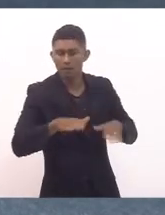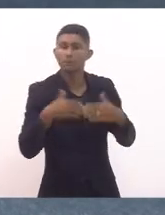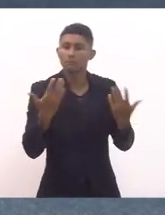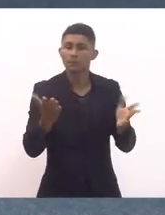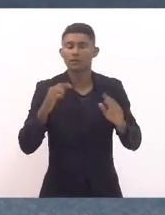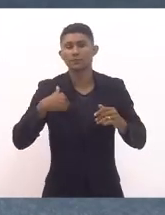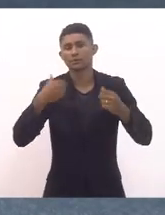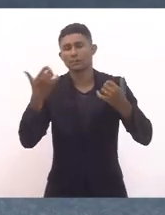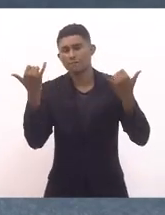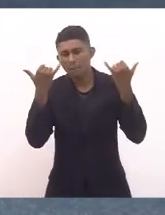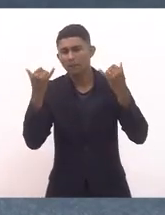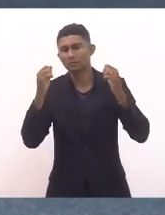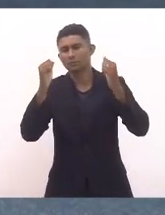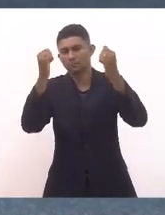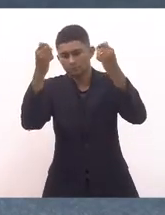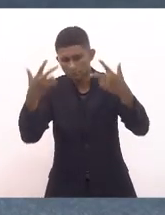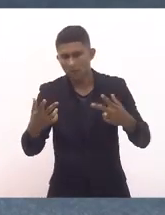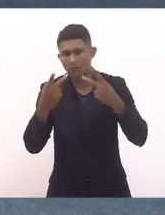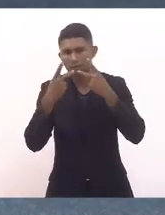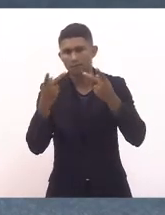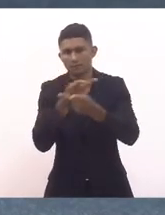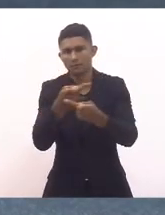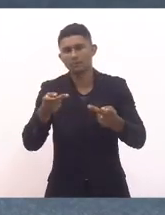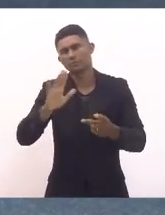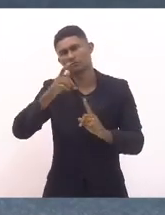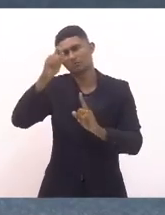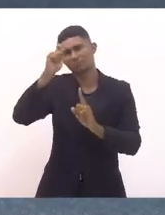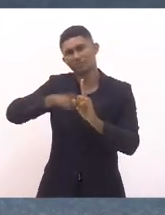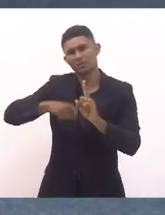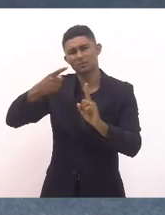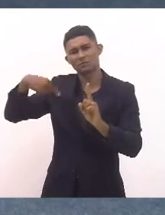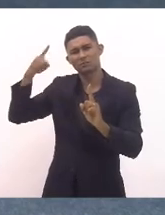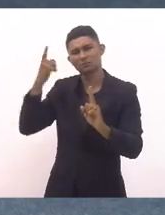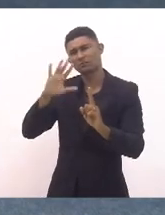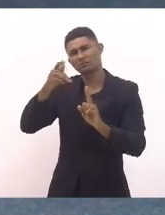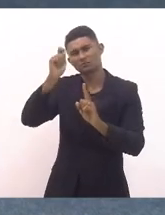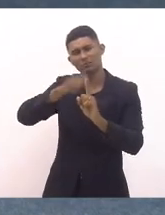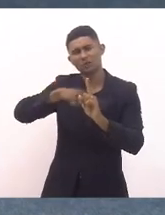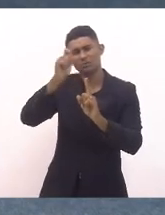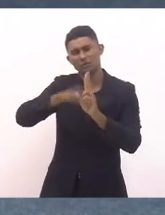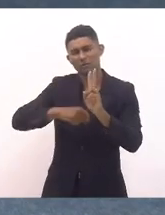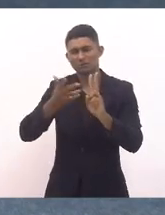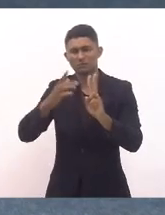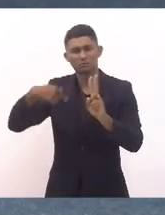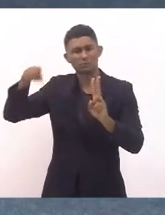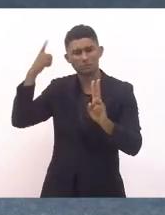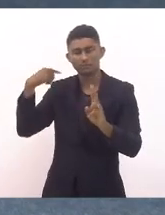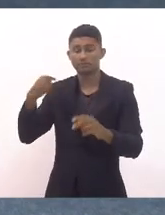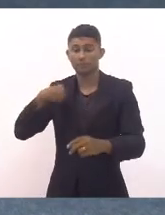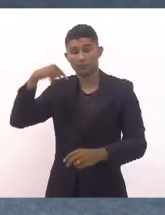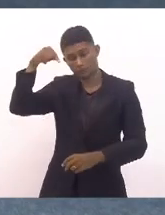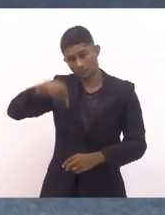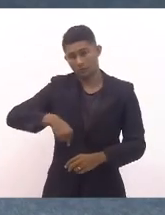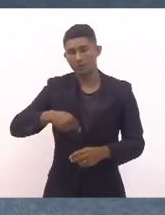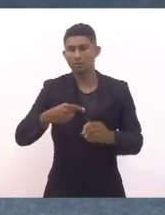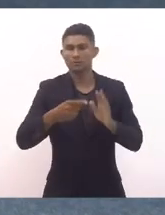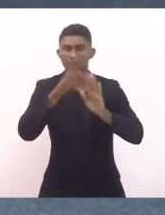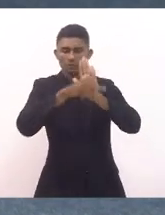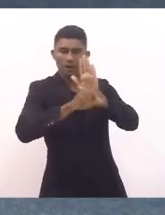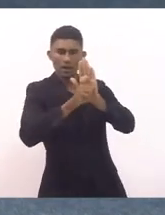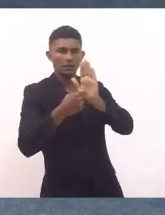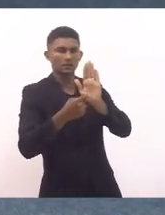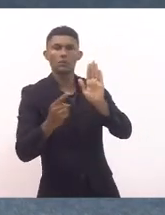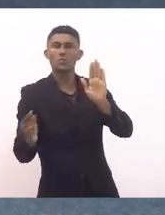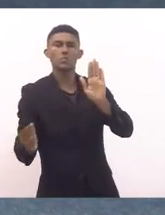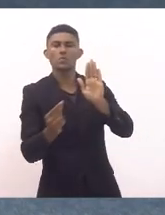a informação de que há um mês e pouco, ou mais de 2 meses, talvez, eu apresentei um projeto no sentido